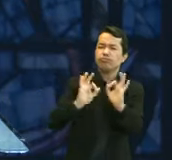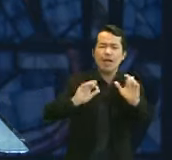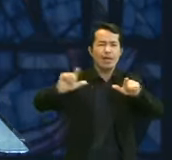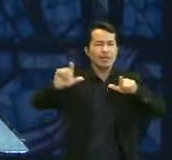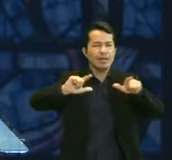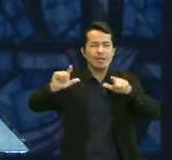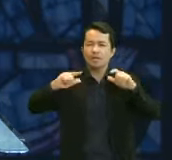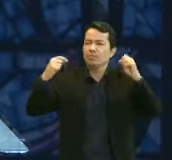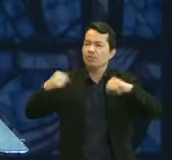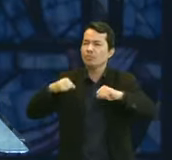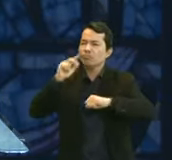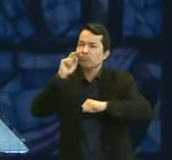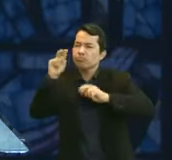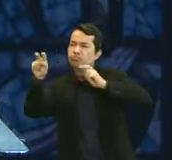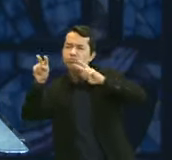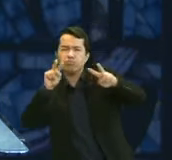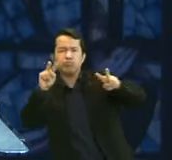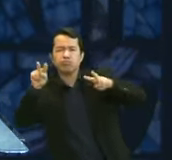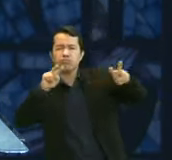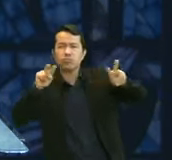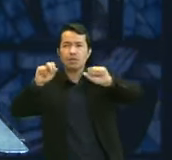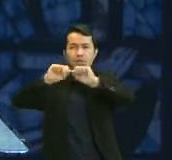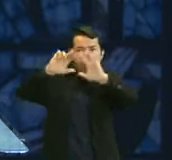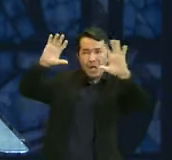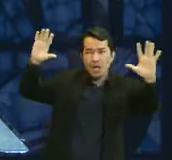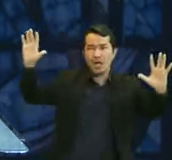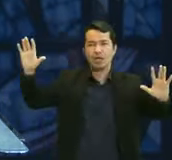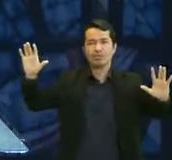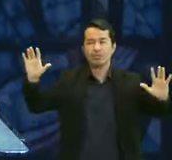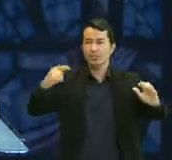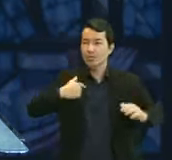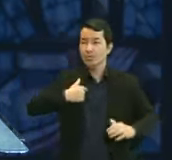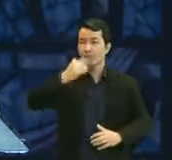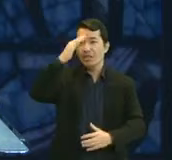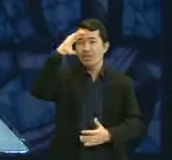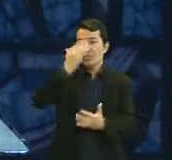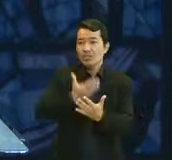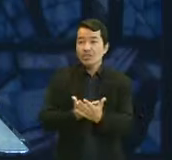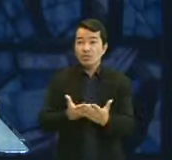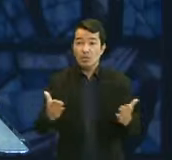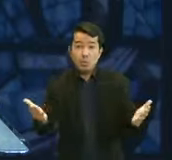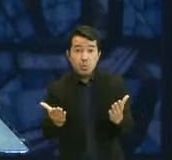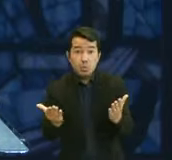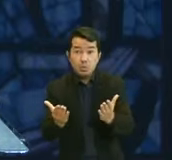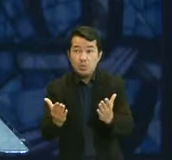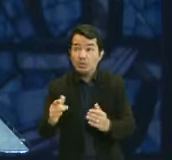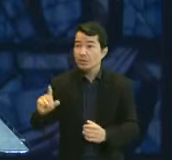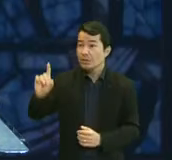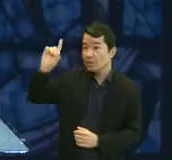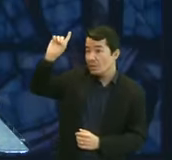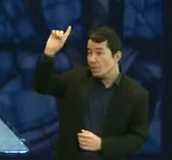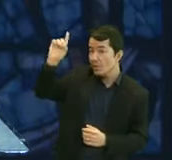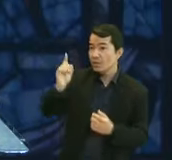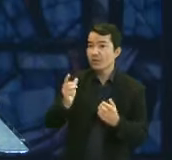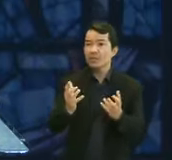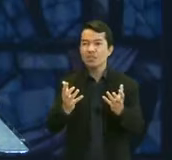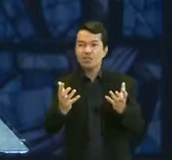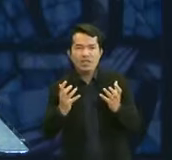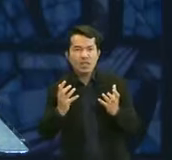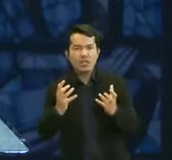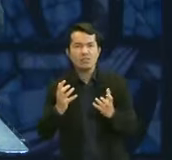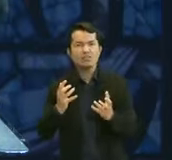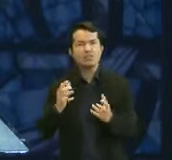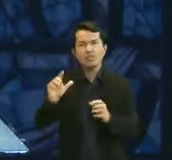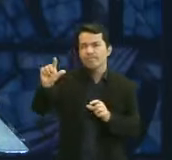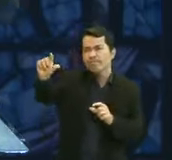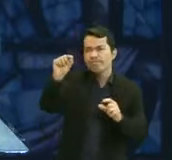vivendo, Deus quer levantar no meio da sua igreja homens e mulheres como Estevão, cheias de fé, que são capazes